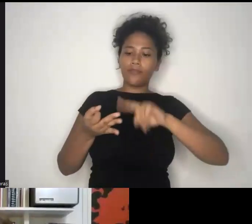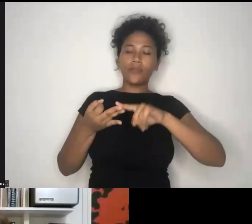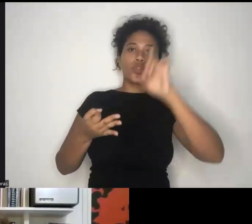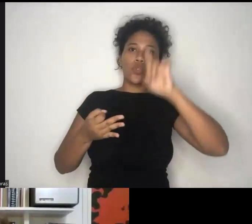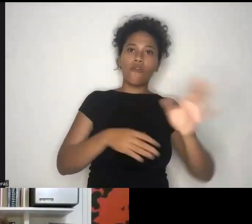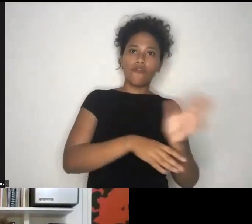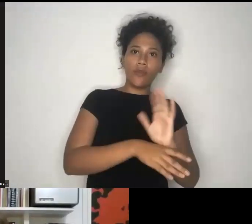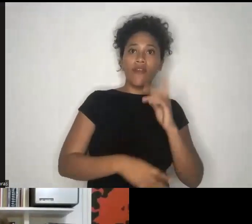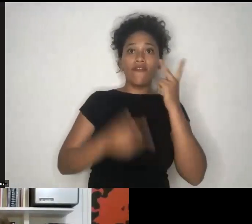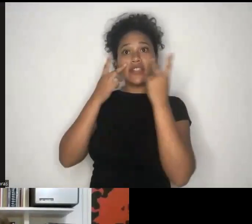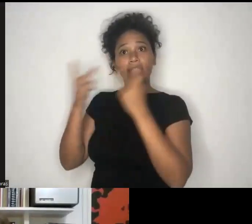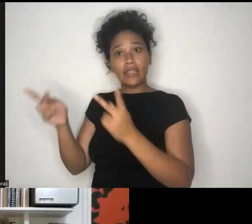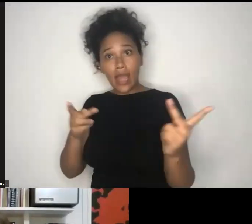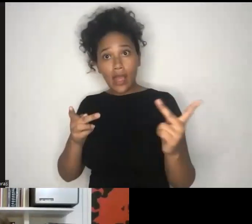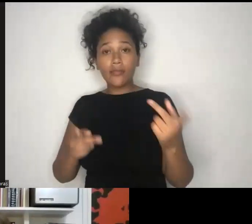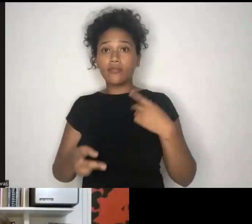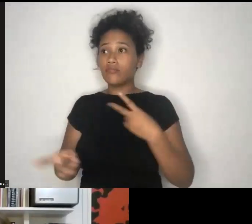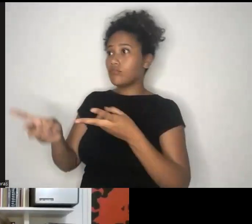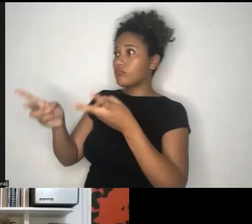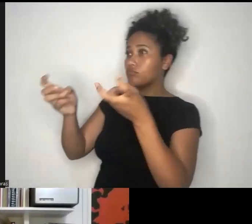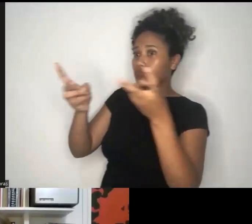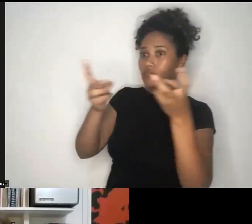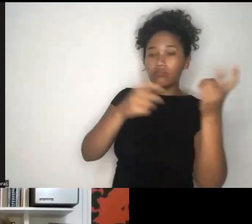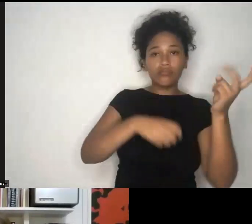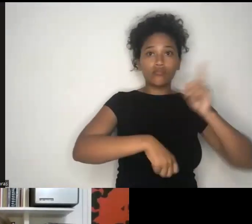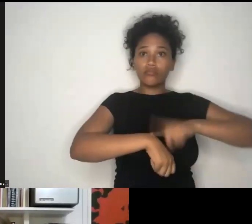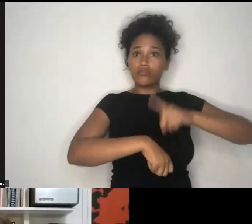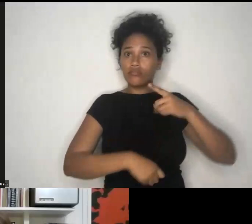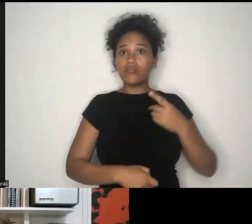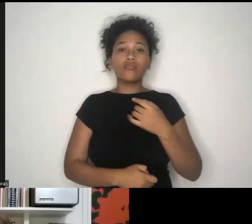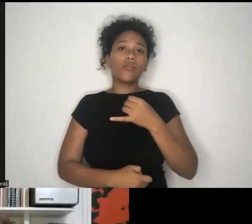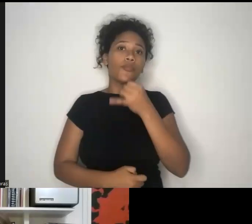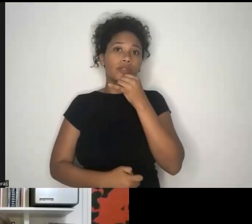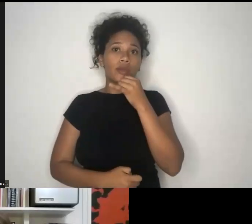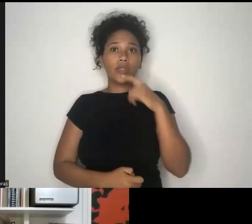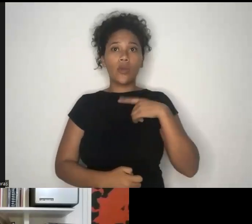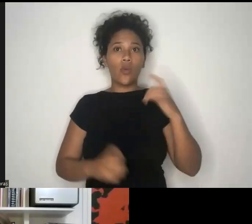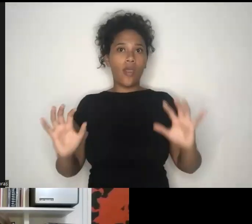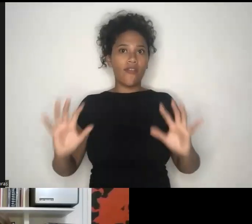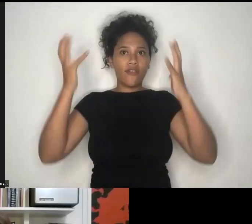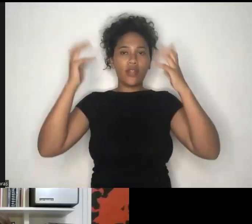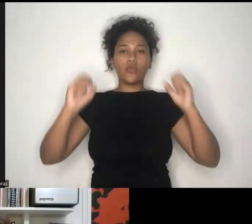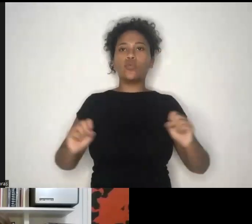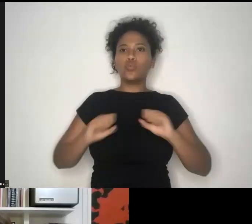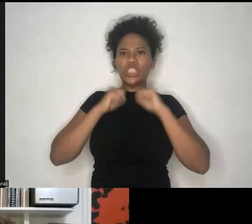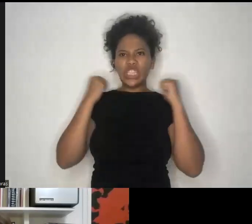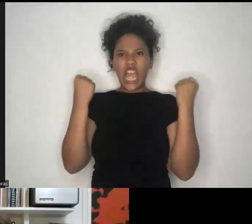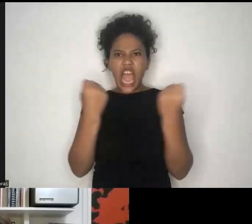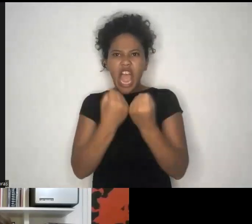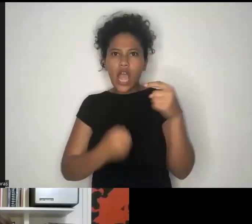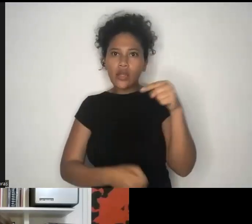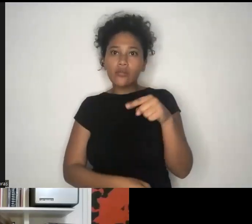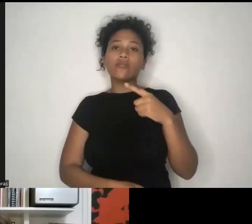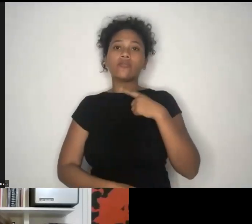uma locação tudo que se observa naquele momento então por exemplo a gente vai fazer um evento no estádio tem